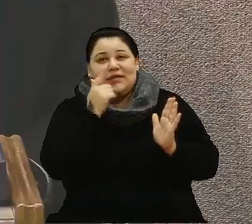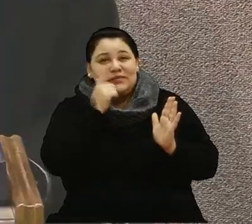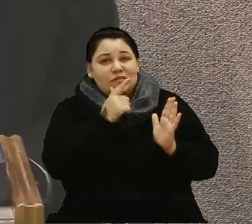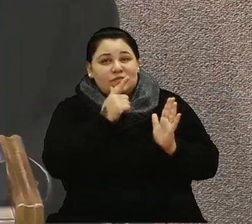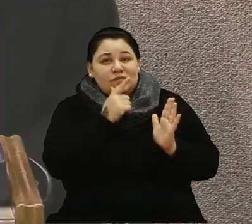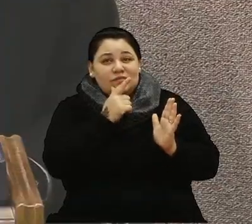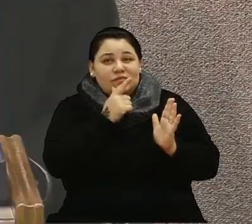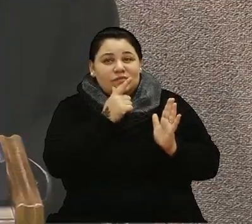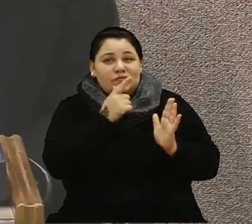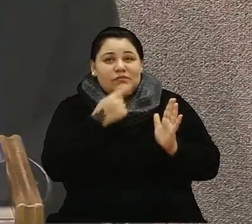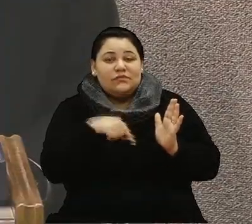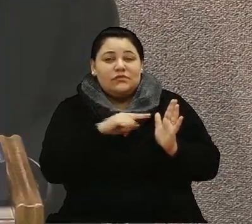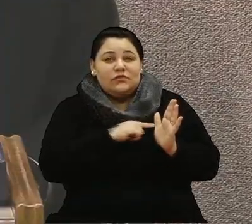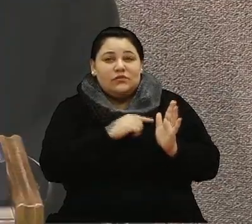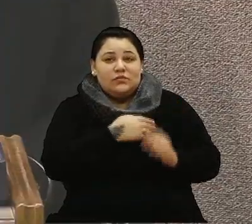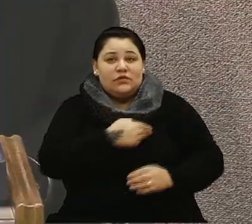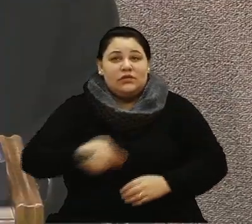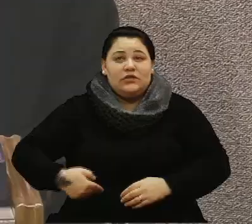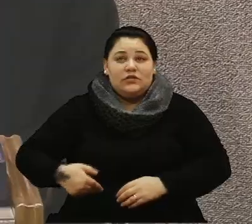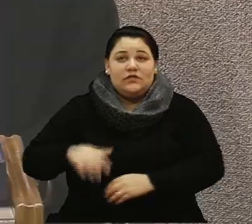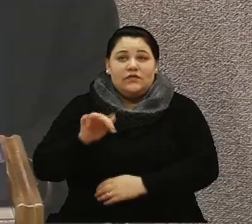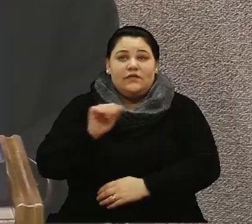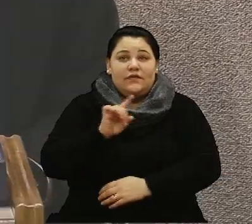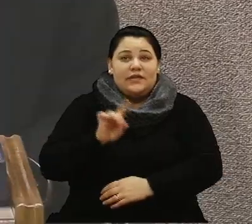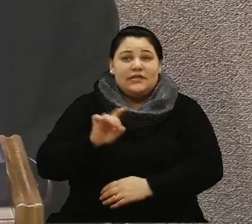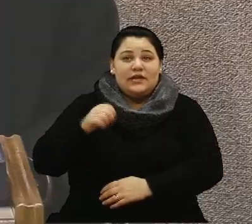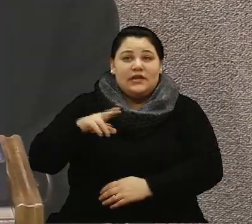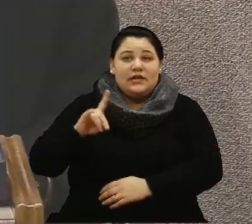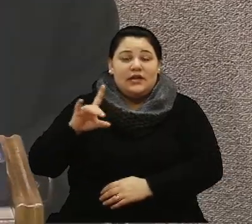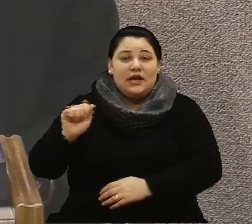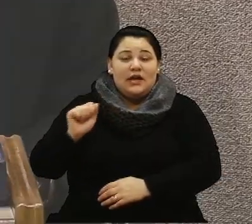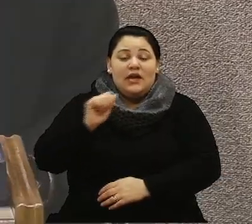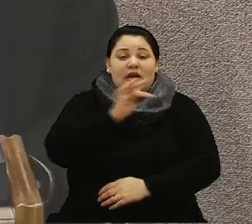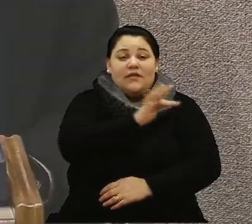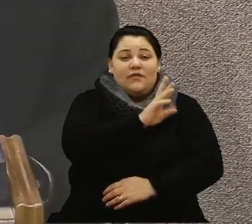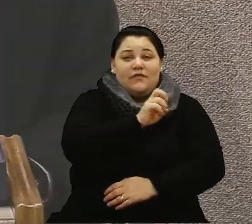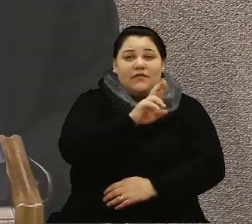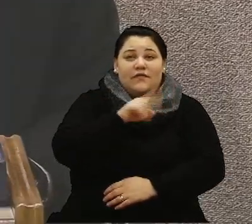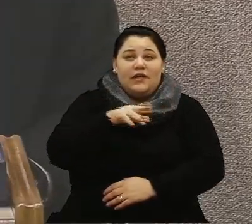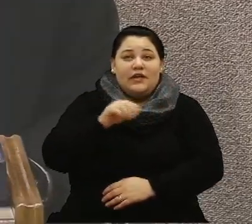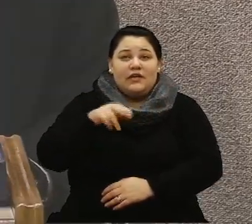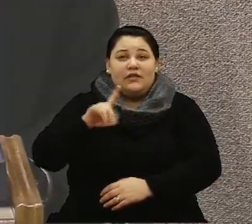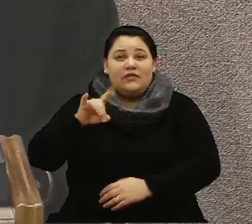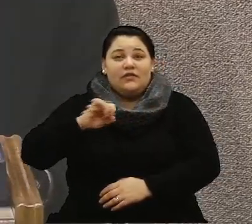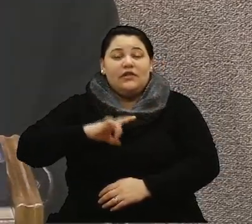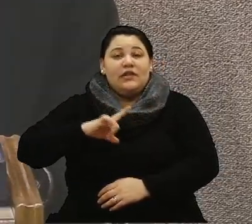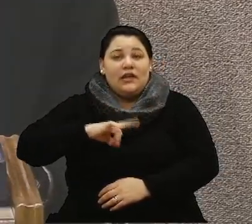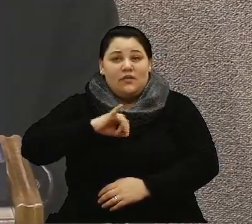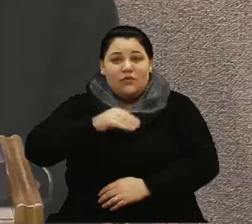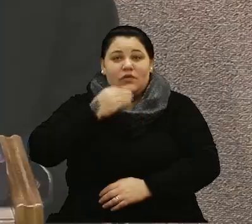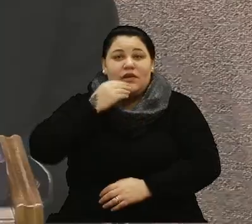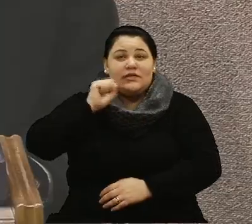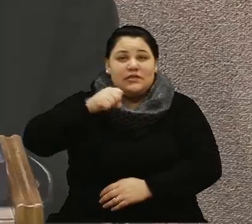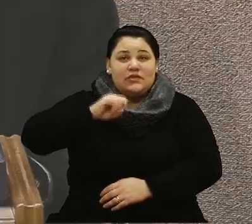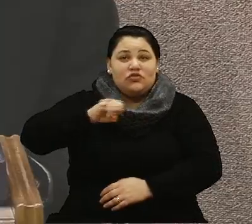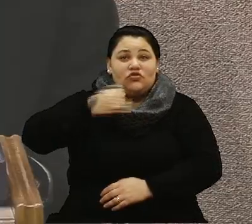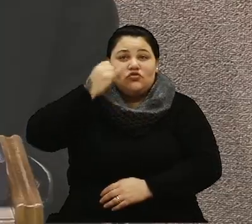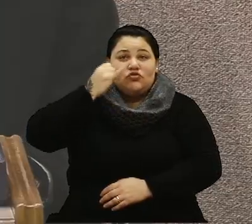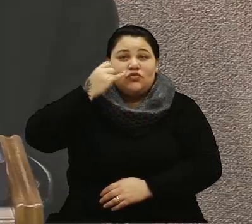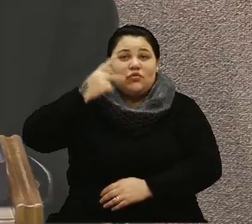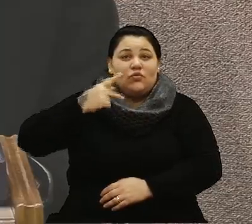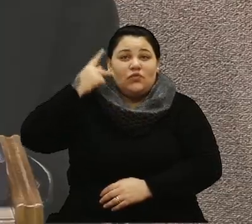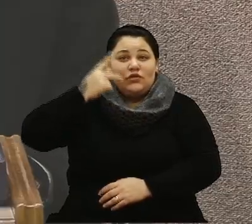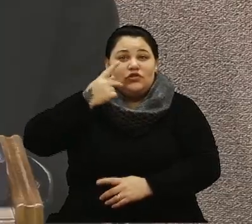o ministro da Fazenda é o Fernando Haddad. E ele tem, sim, a possibilidade, inclusive, de ver juros e a